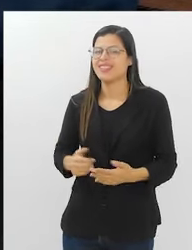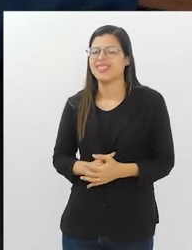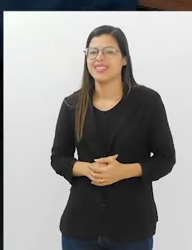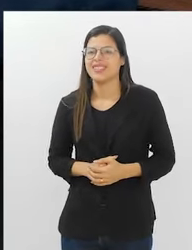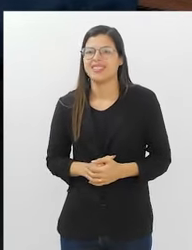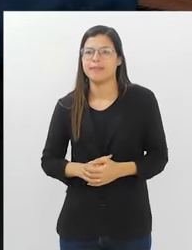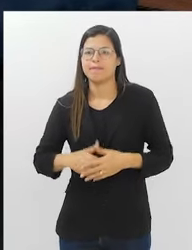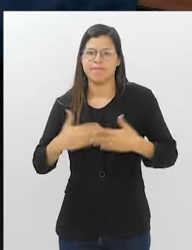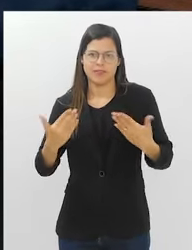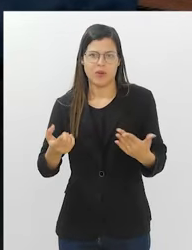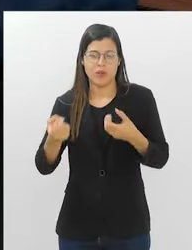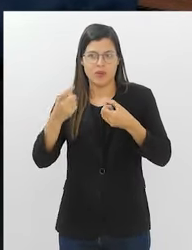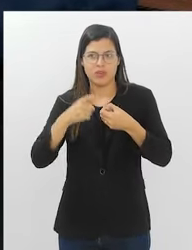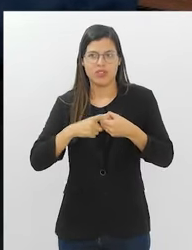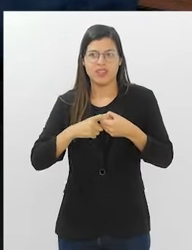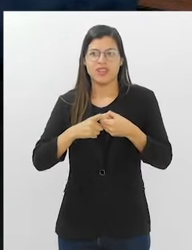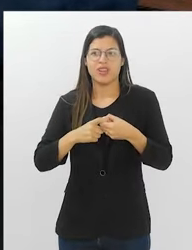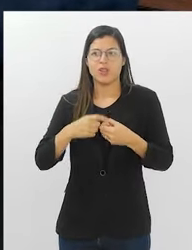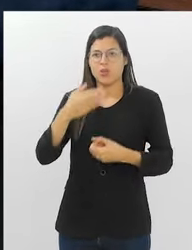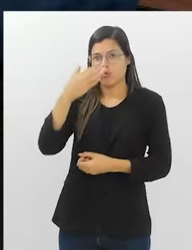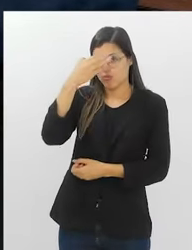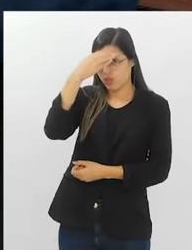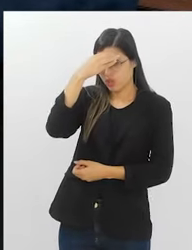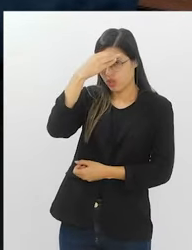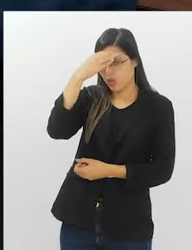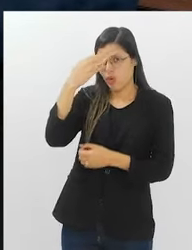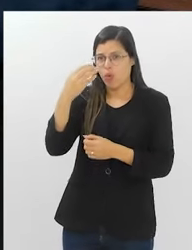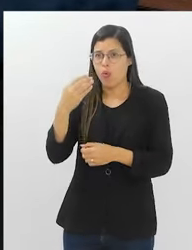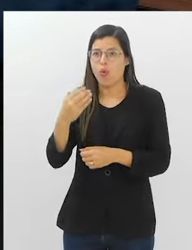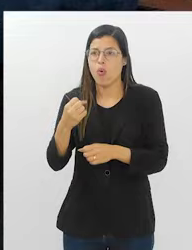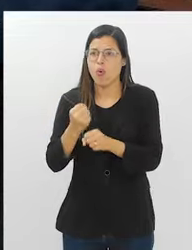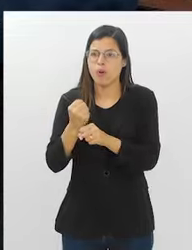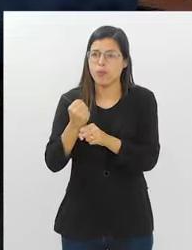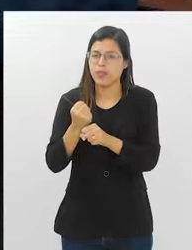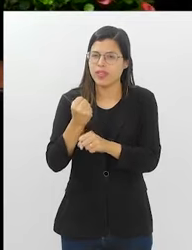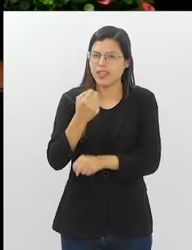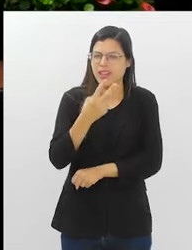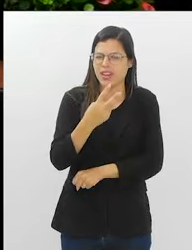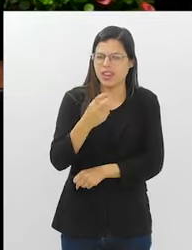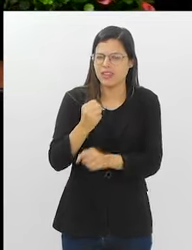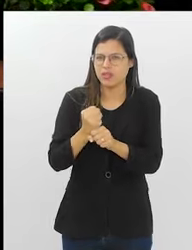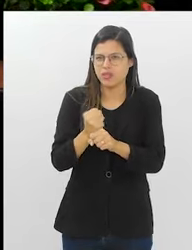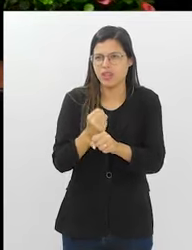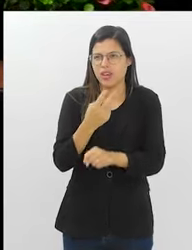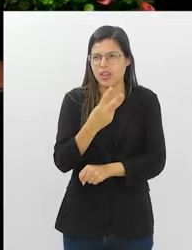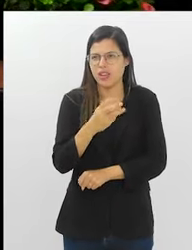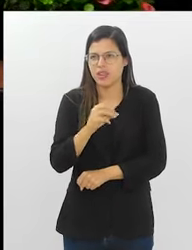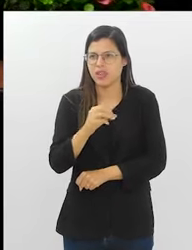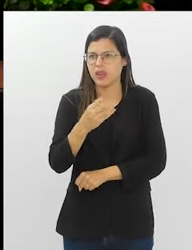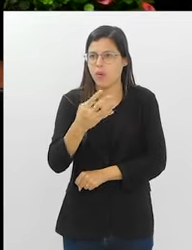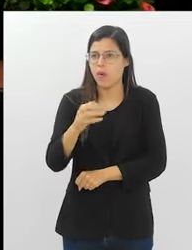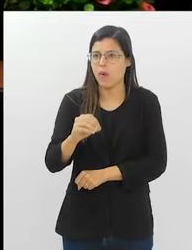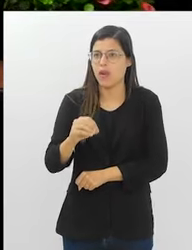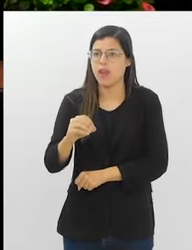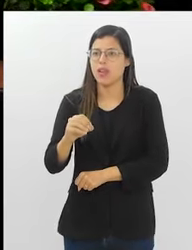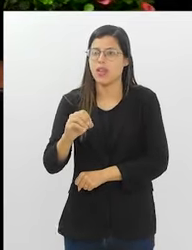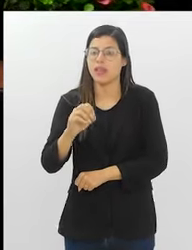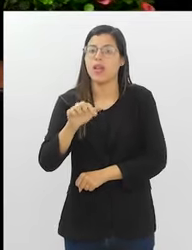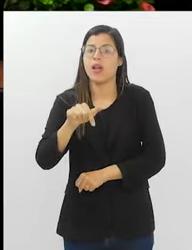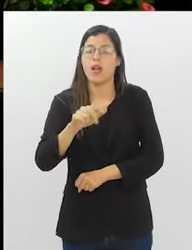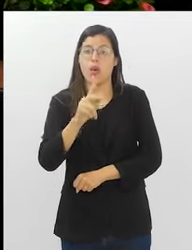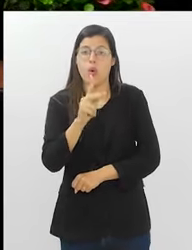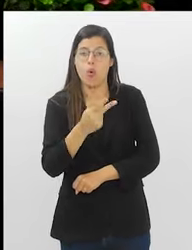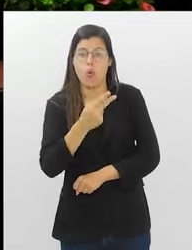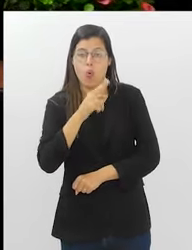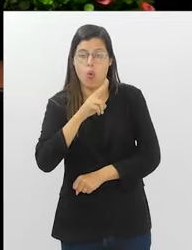caminhar, quando Chico, na década de 30, de 40, e começa a receber as obras, Humberto de Campos